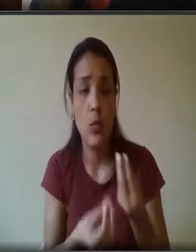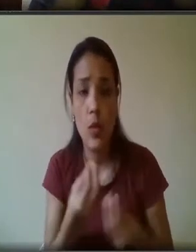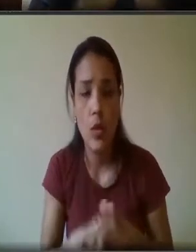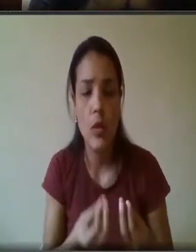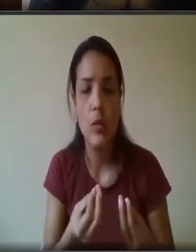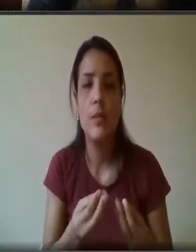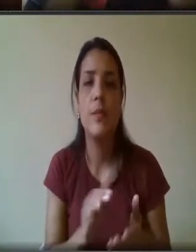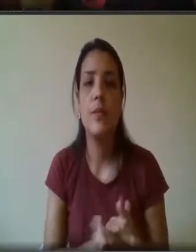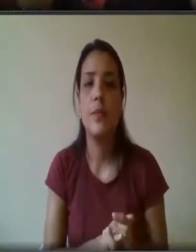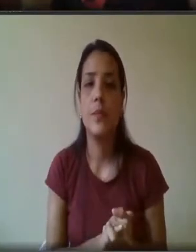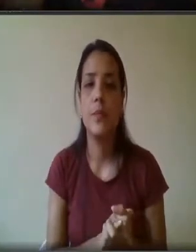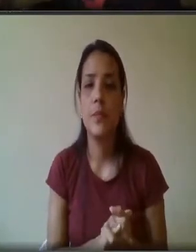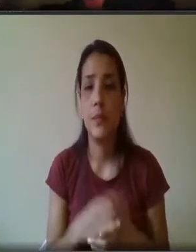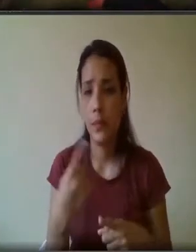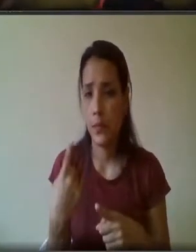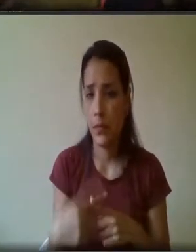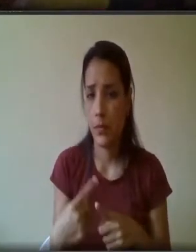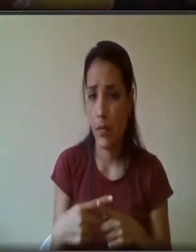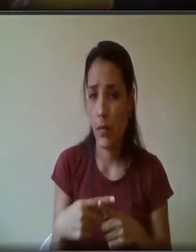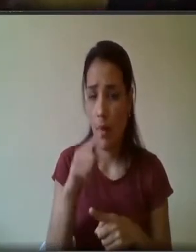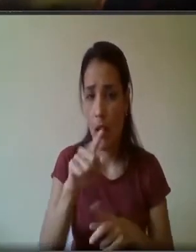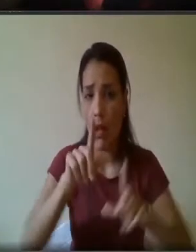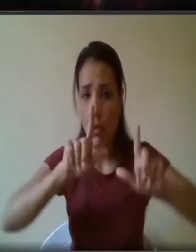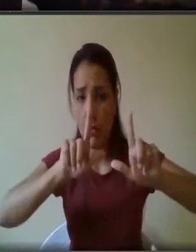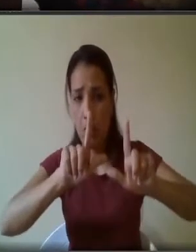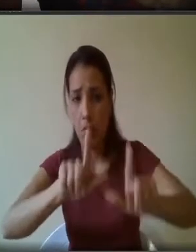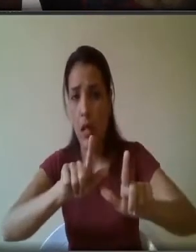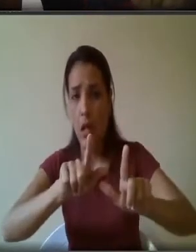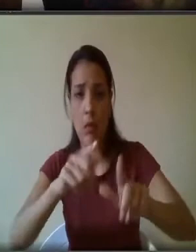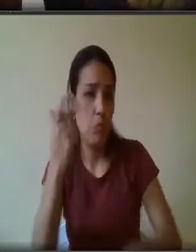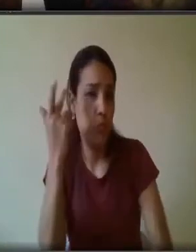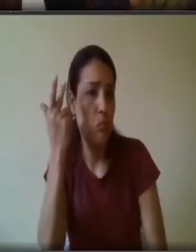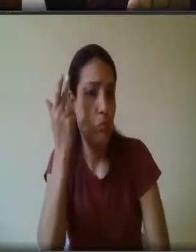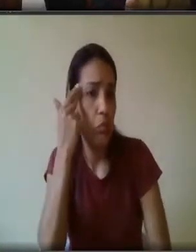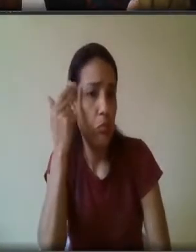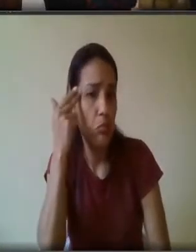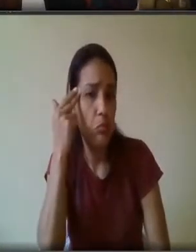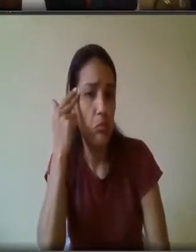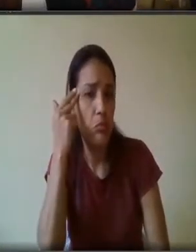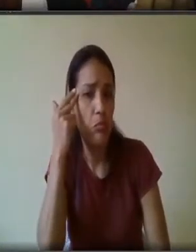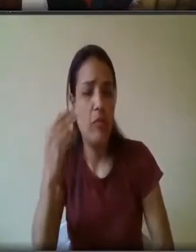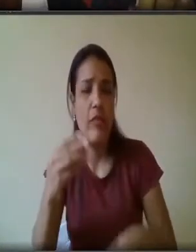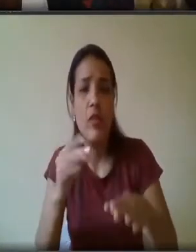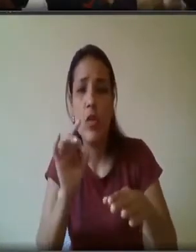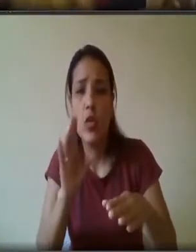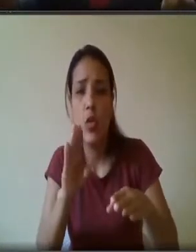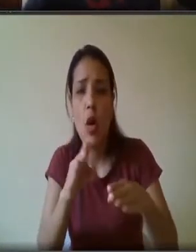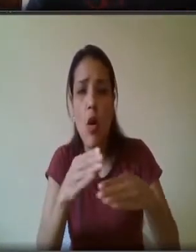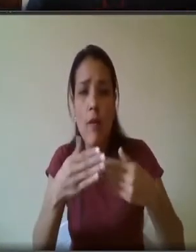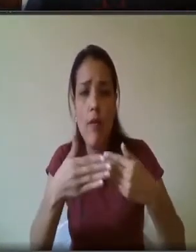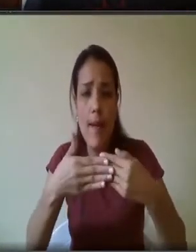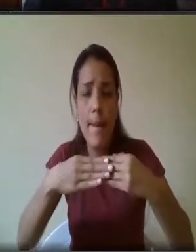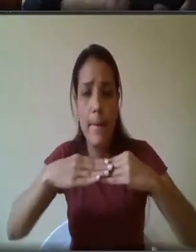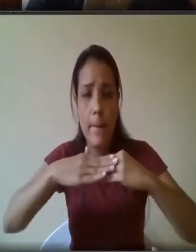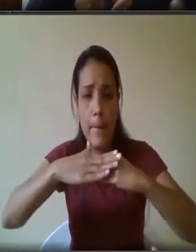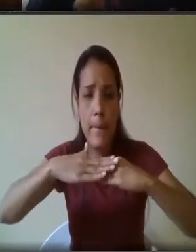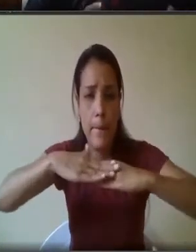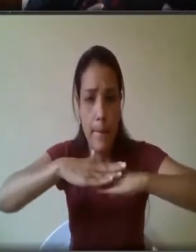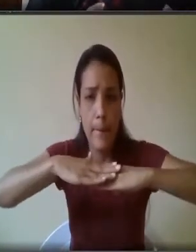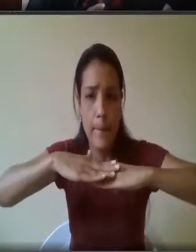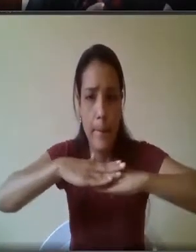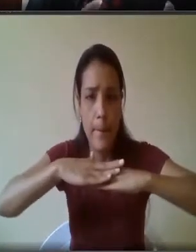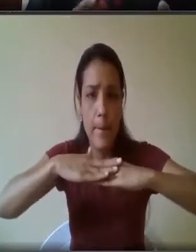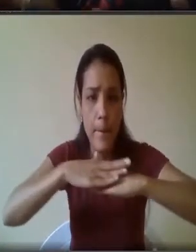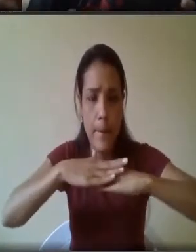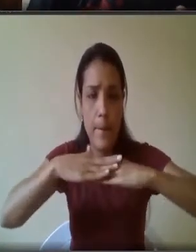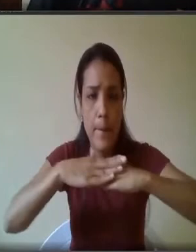estar nem em colisão, nem em separação, mas elas vão estar em atrito. Um pedaço está indo para o lado, um pedaço